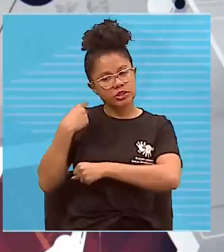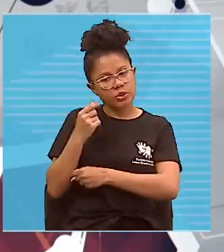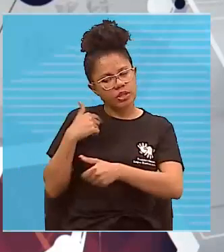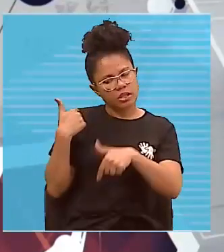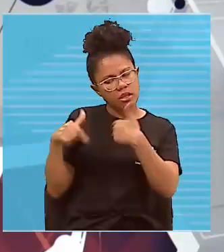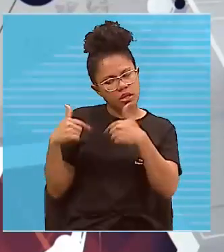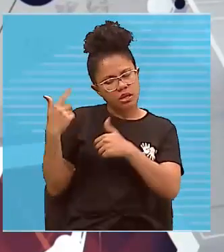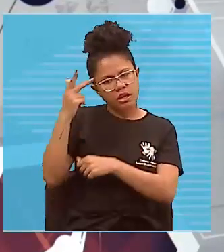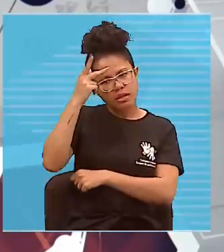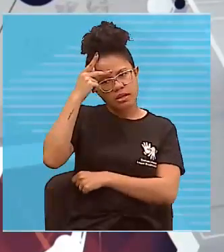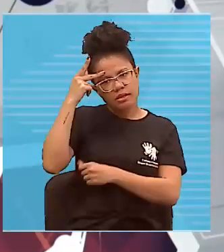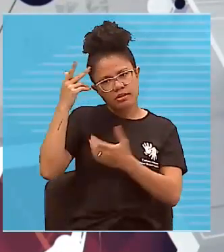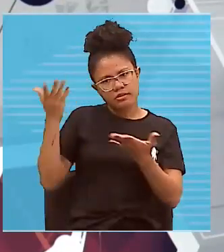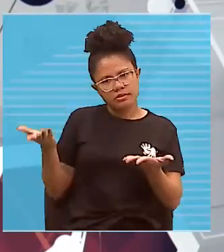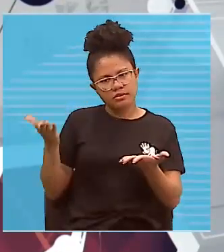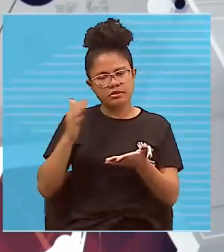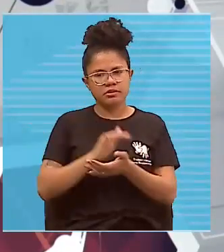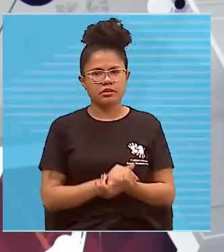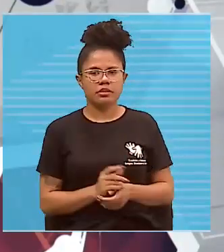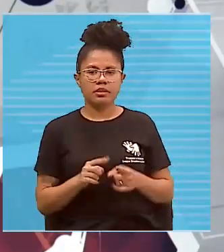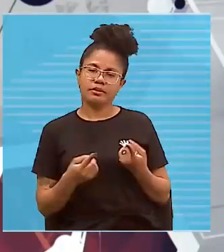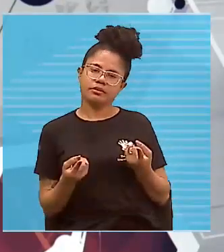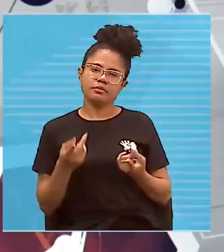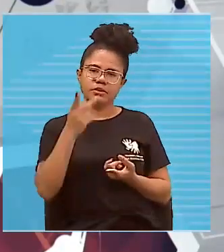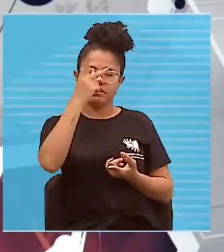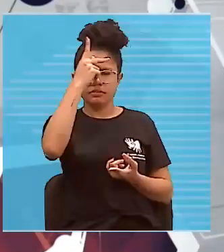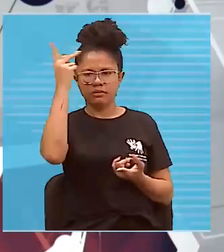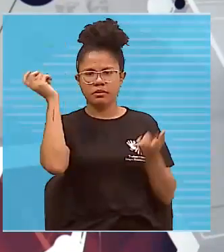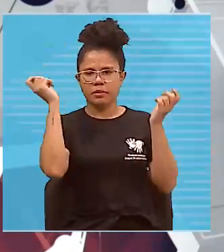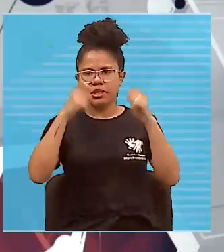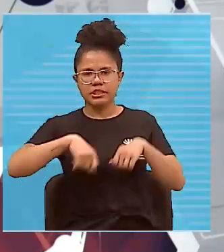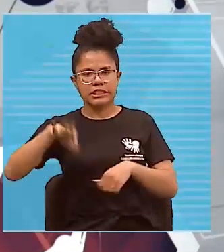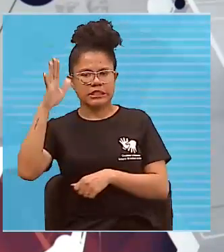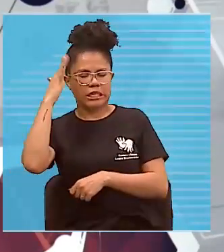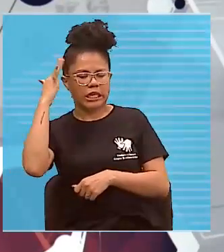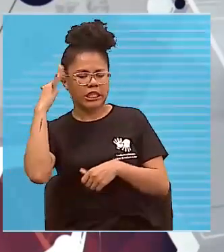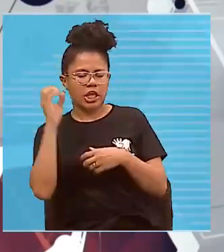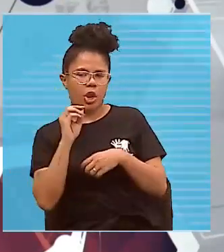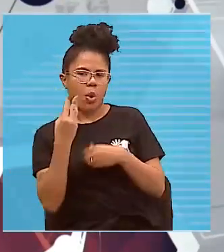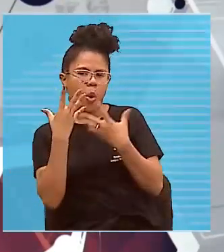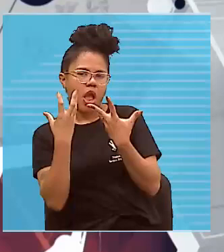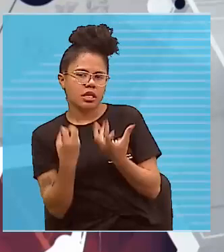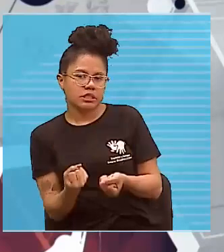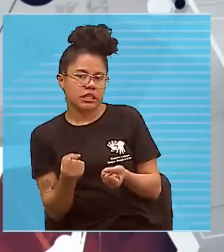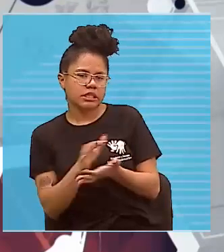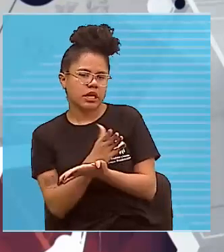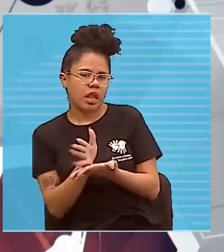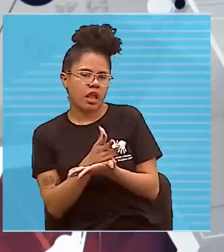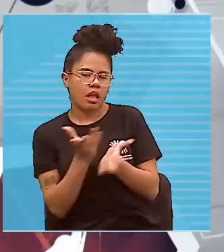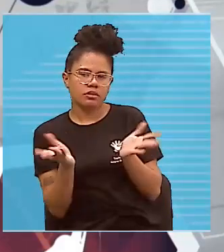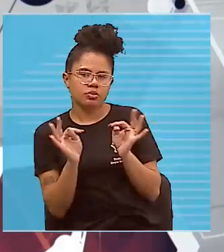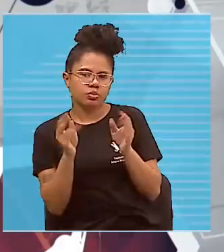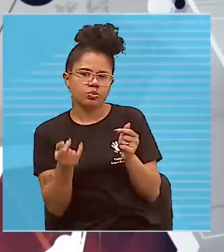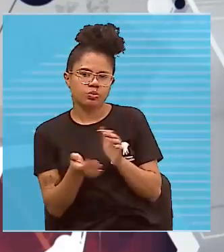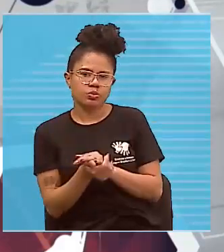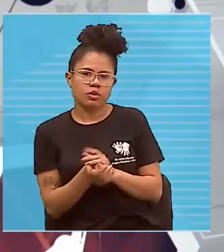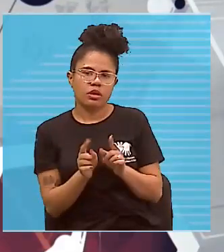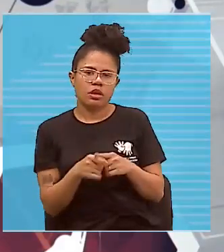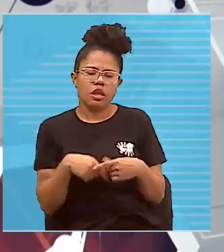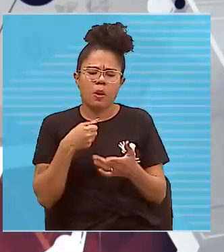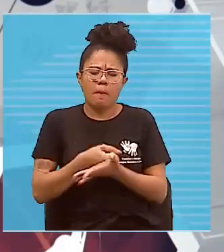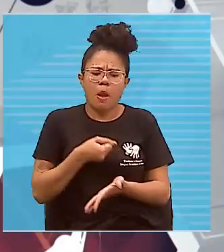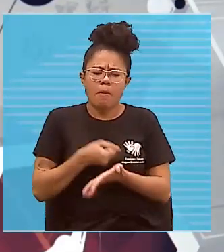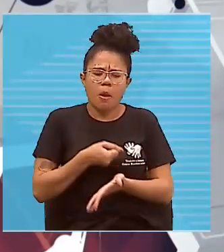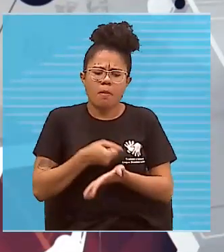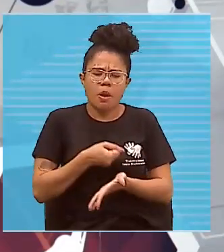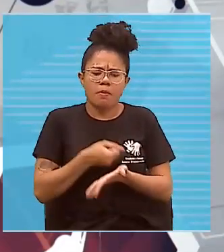pessoas. Nem todo mundo tem a compreensão e nem é obrigado a ter a aceitação de algumas coisas, né? Então, tem gente que briga pela terra ali